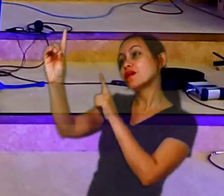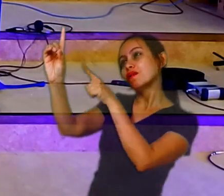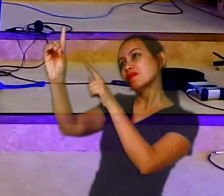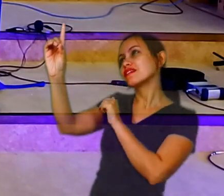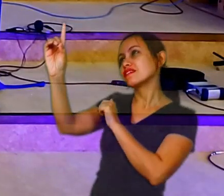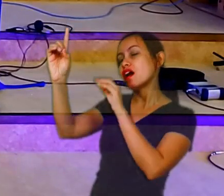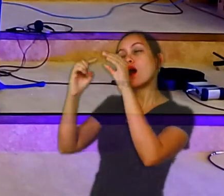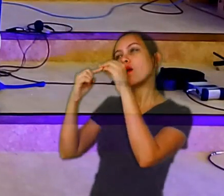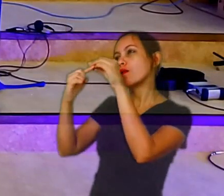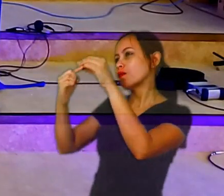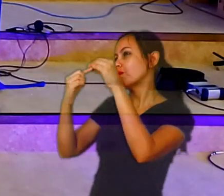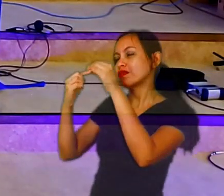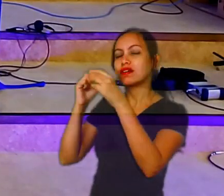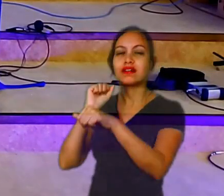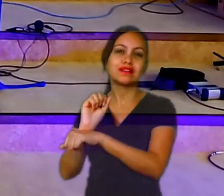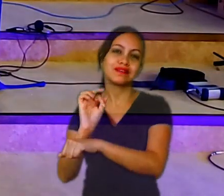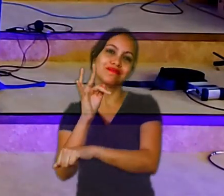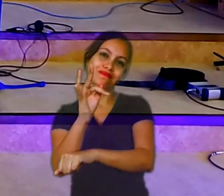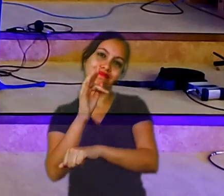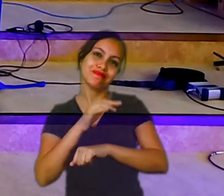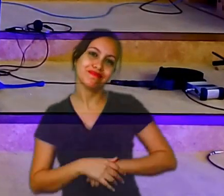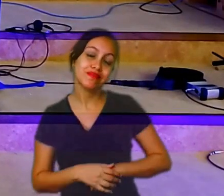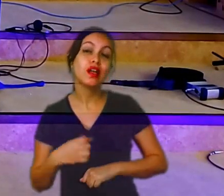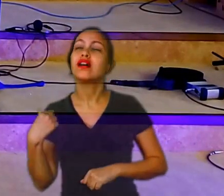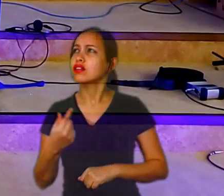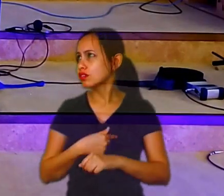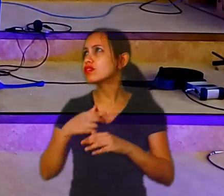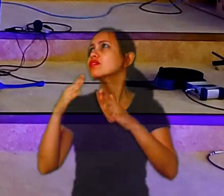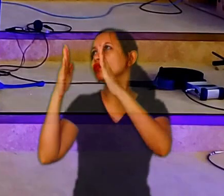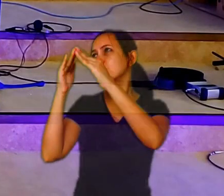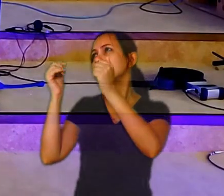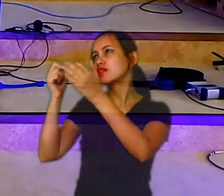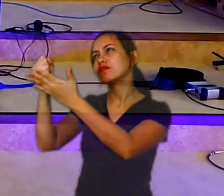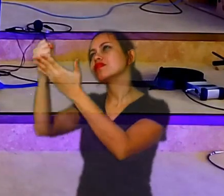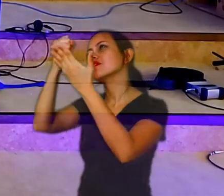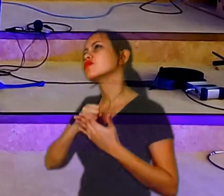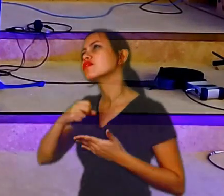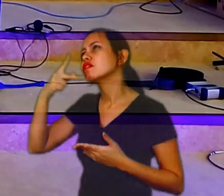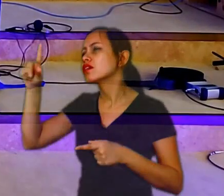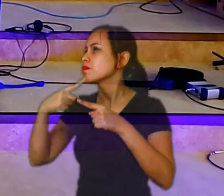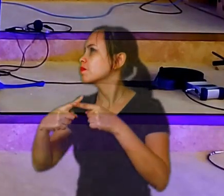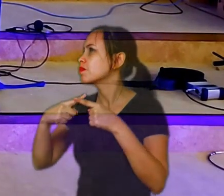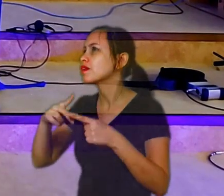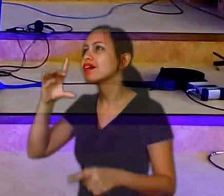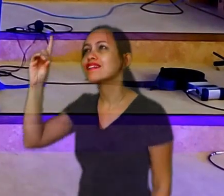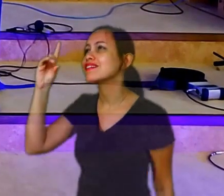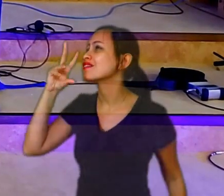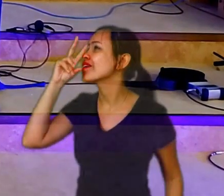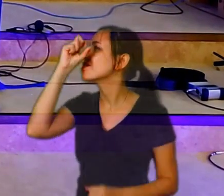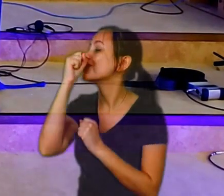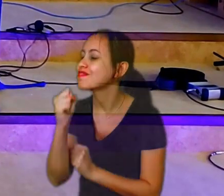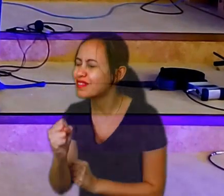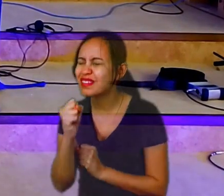é a nossa única esperança. Nós pedimos socorro a ti, porque tu és a nossa